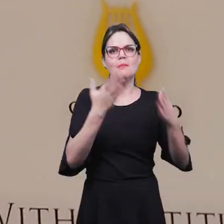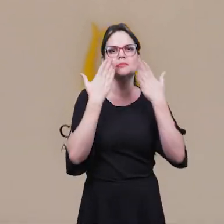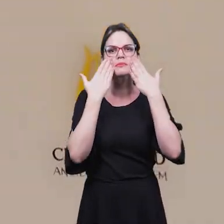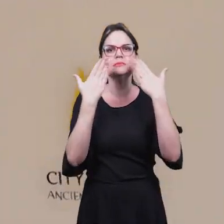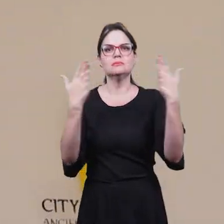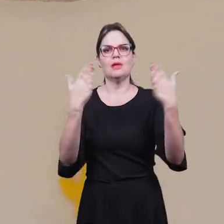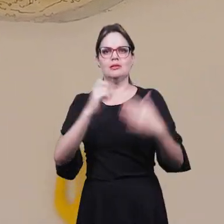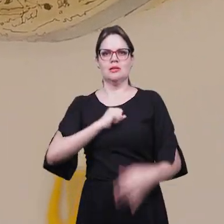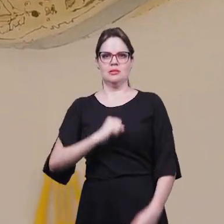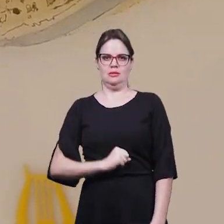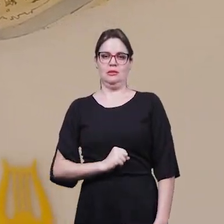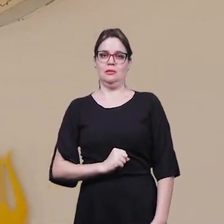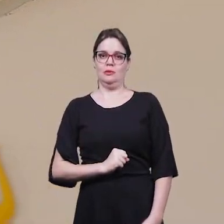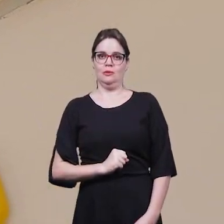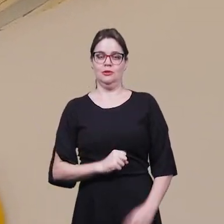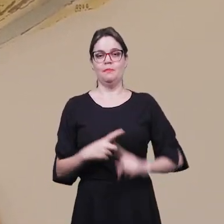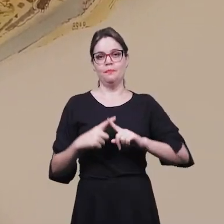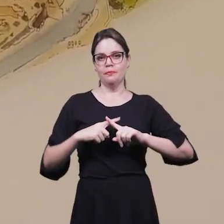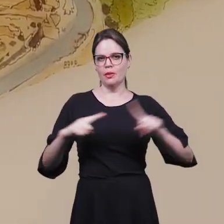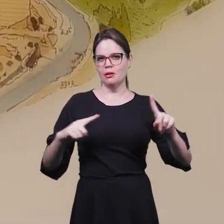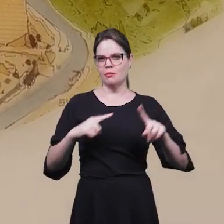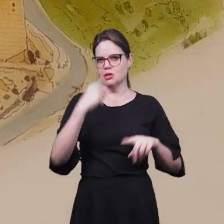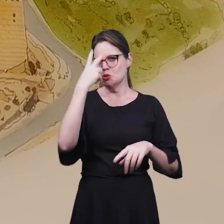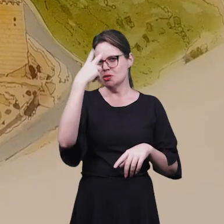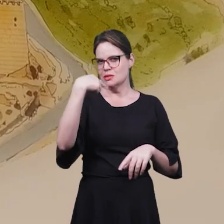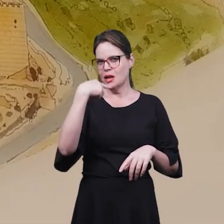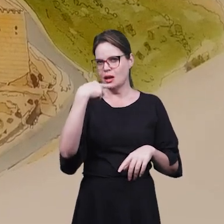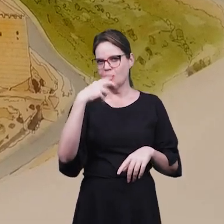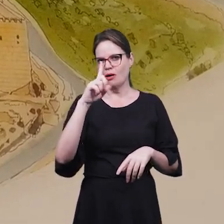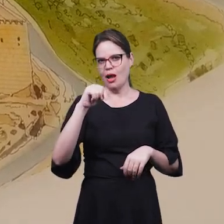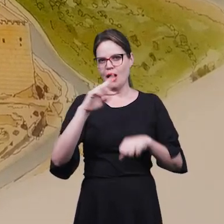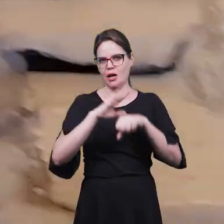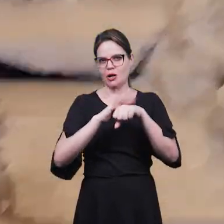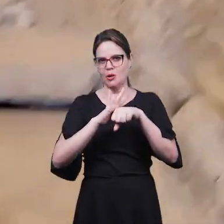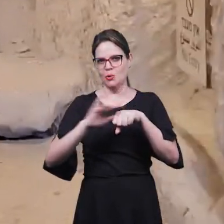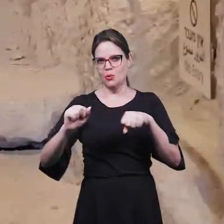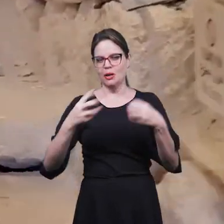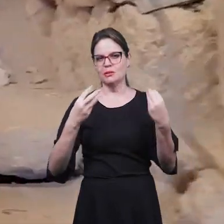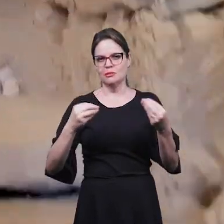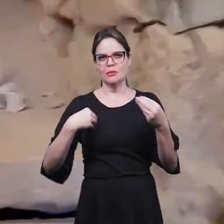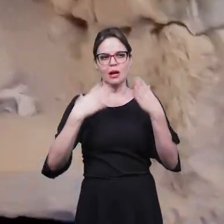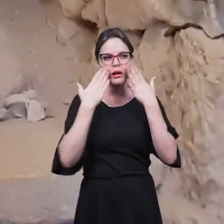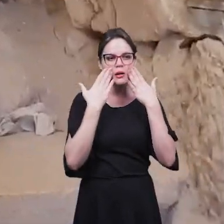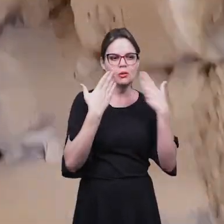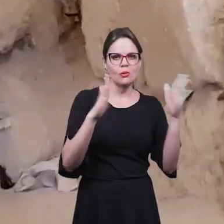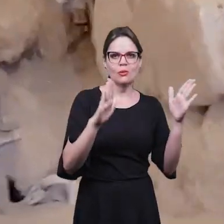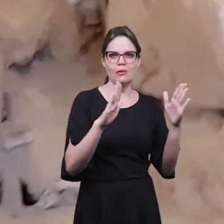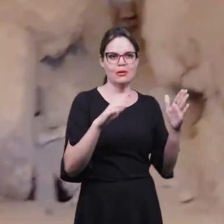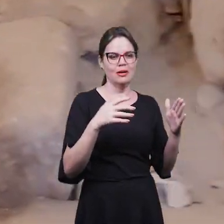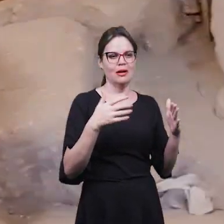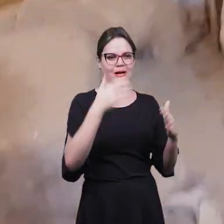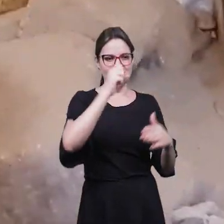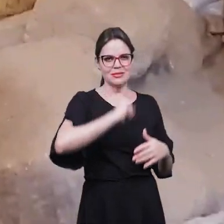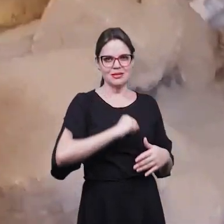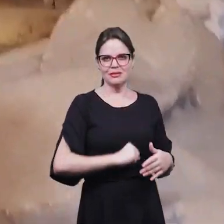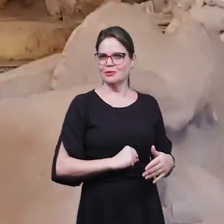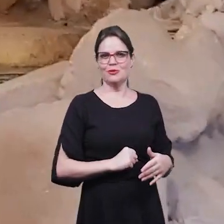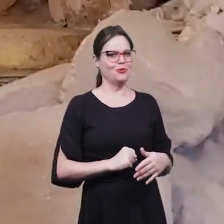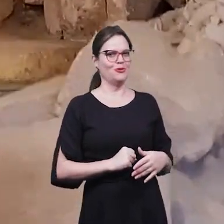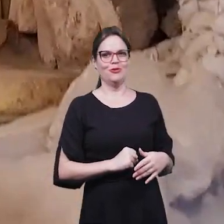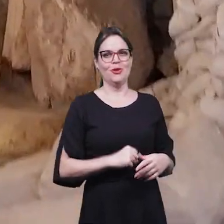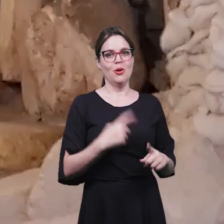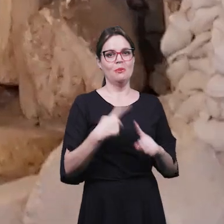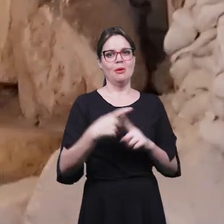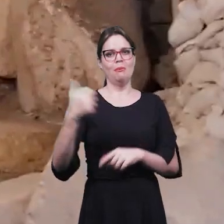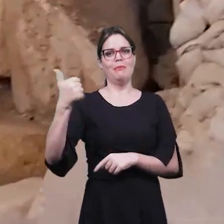ao sacerdote. Nós vamos falar sobre isso porque o cego de nascença, ele não foi curado para se apresentar ao